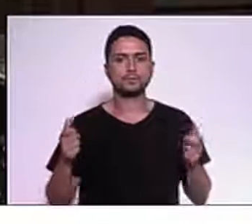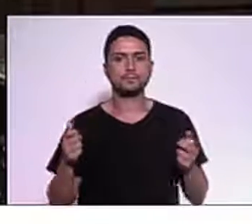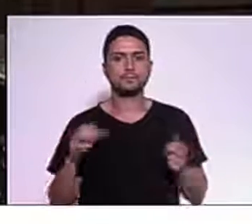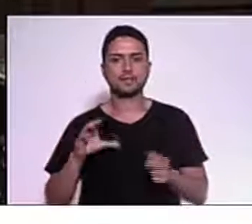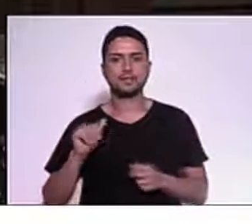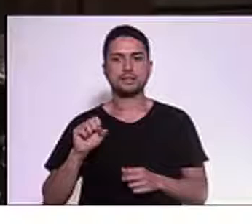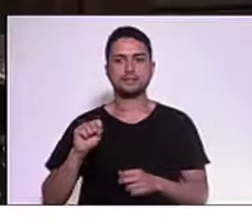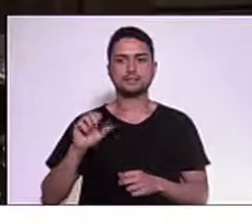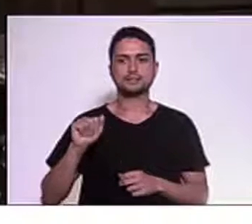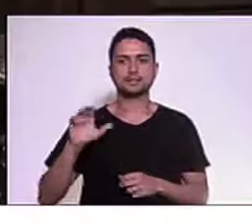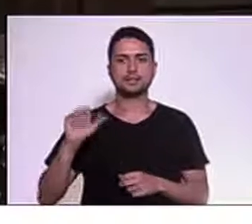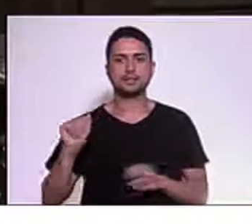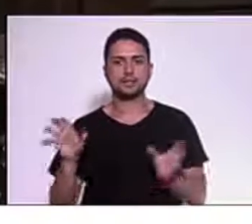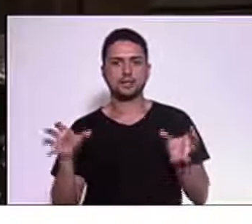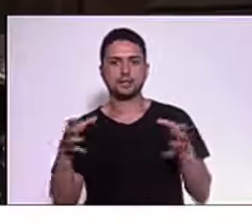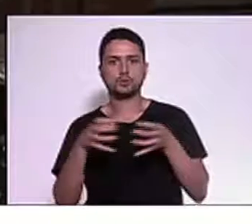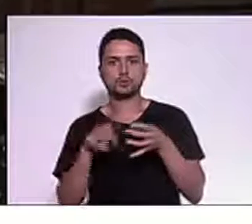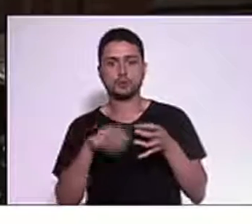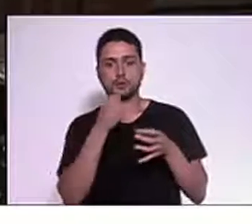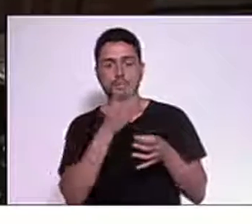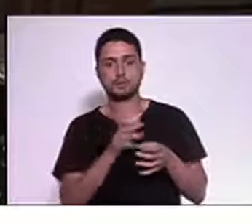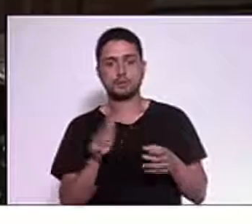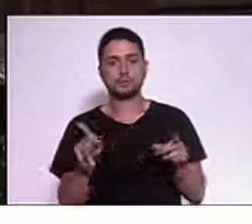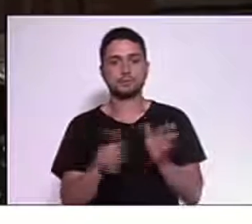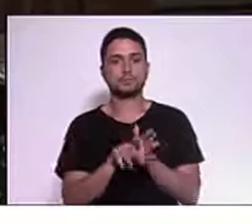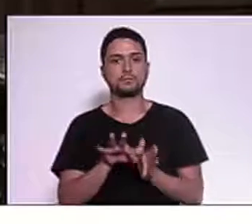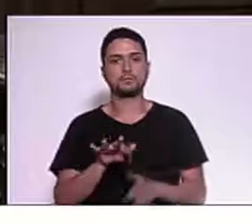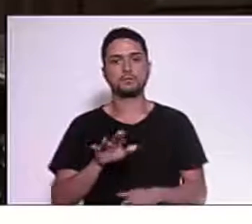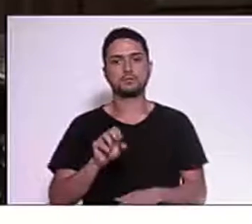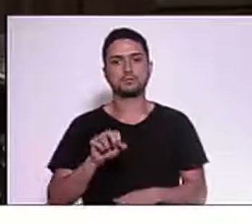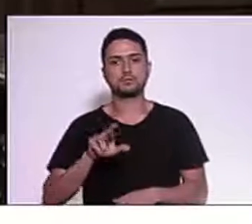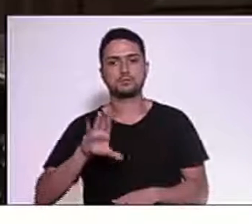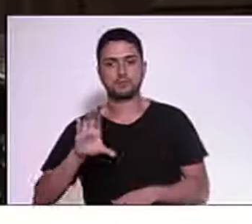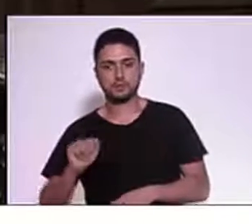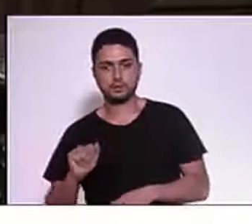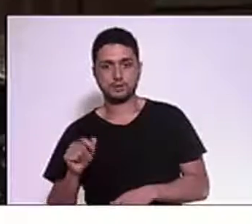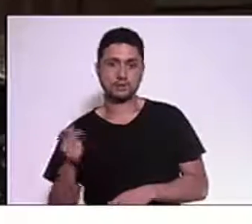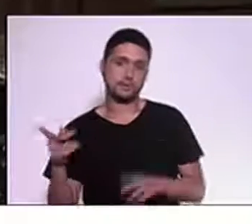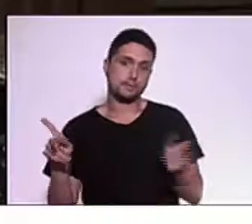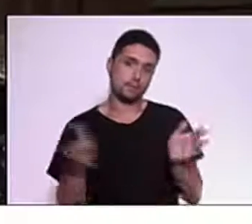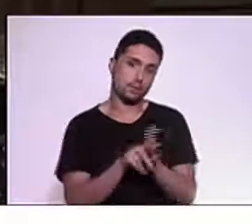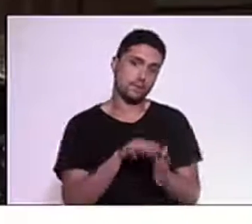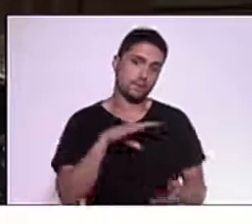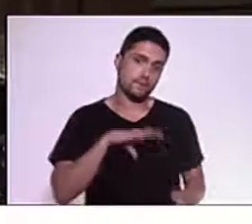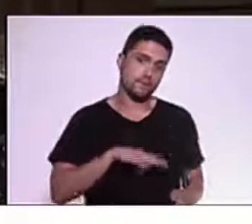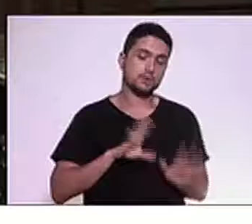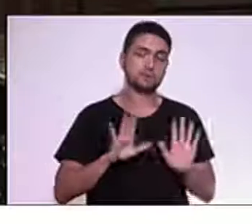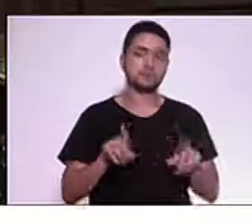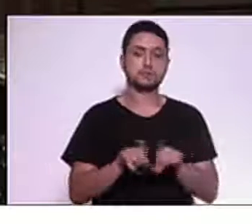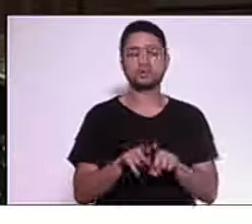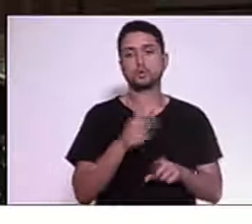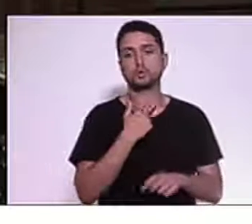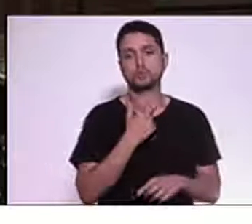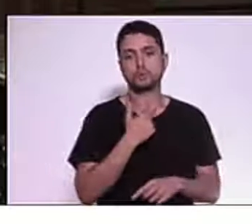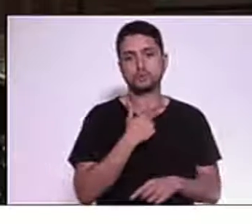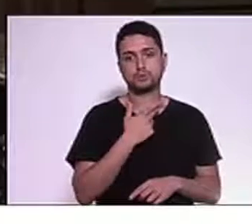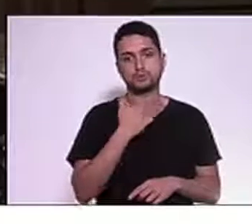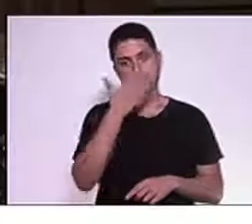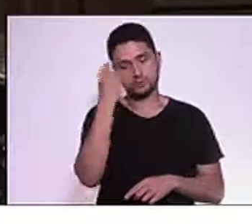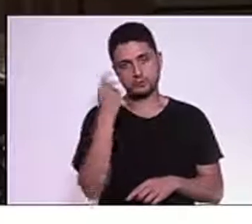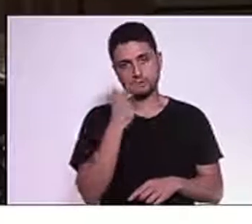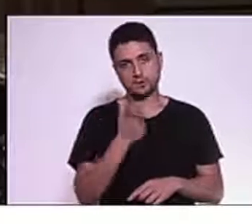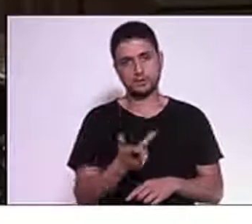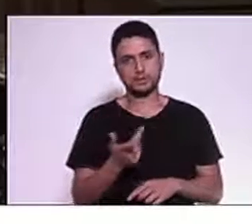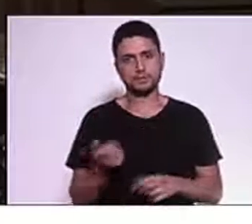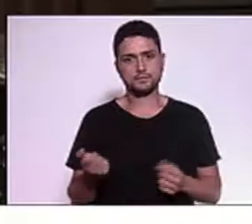turma é boa, é mesmo da Fusarca, Vasco, mas também não posso deixar de dizer da alegria e da emoção que